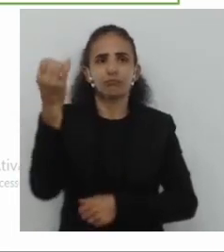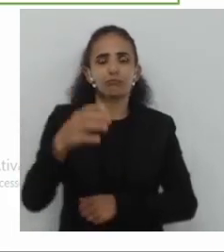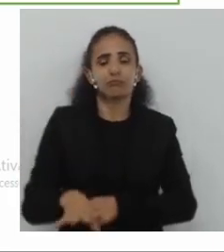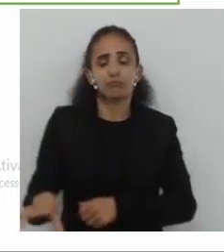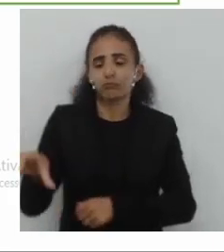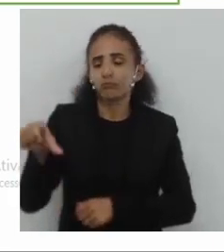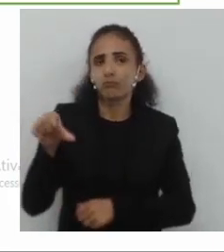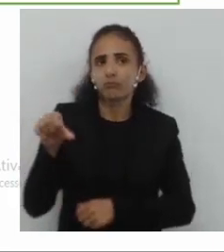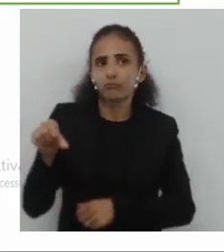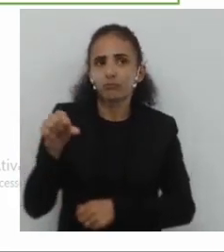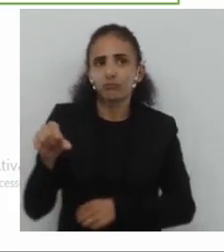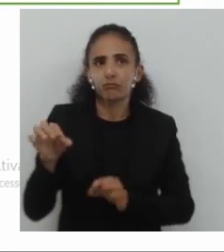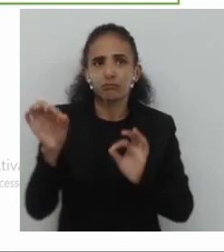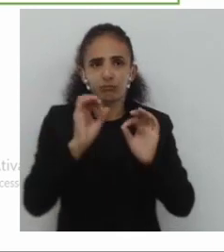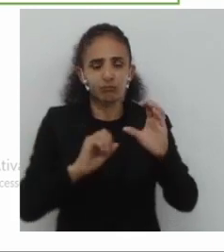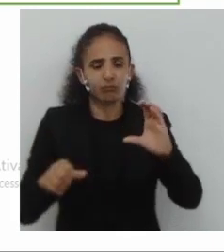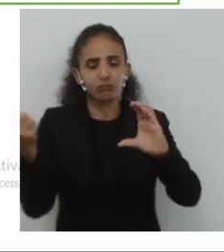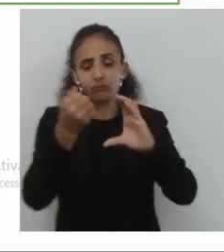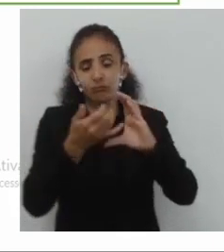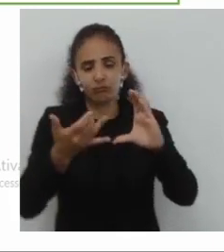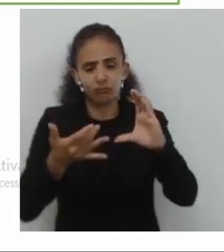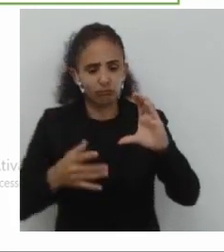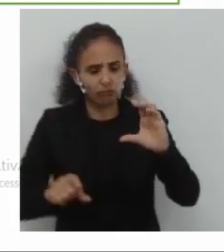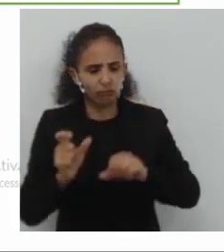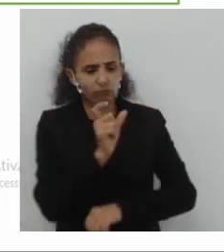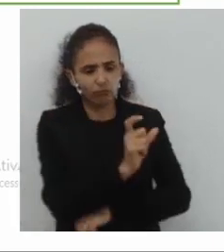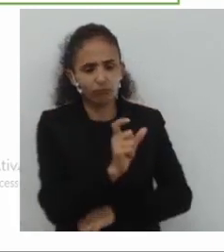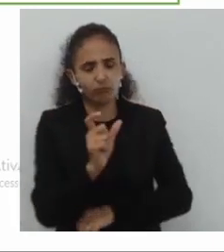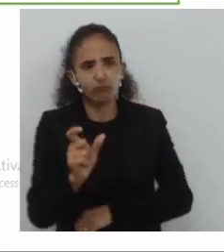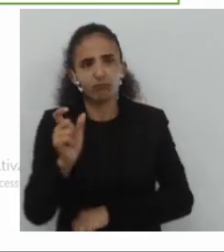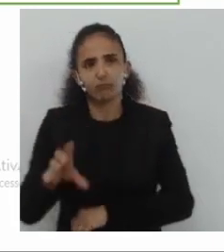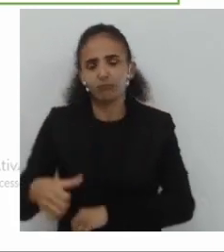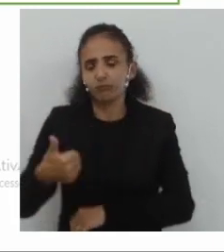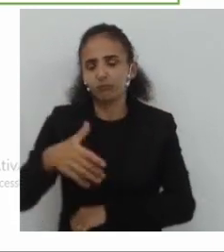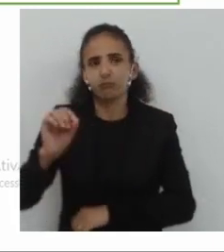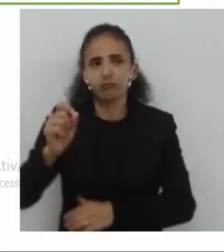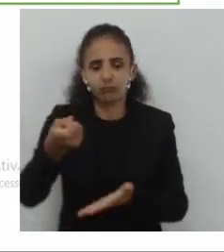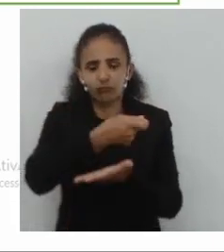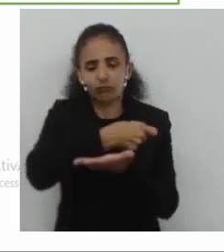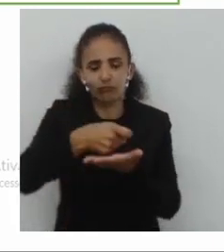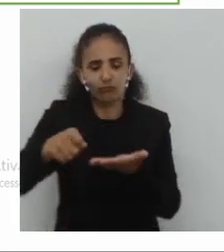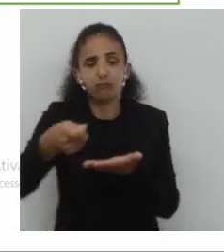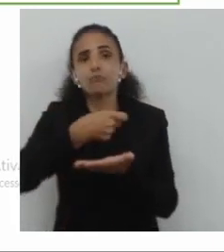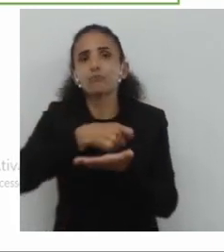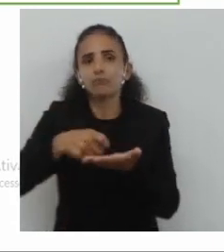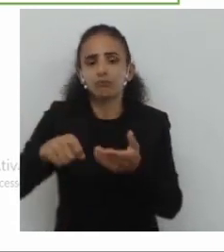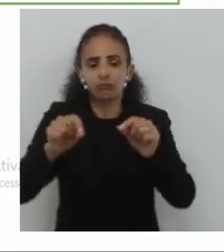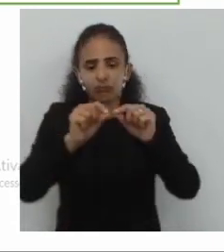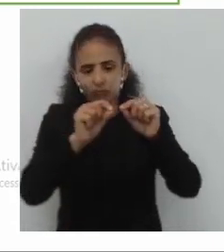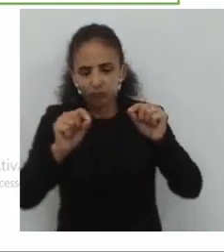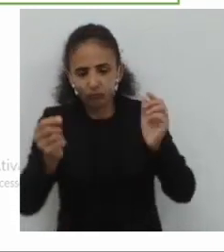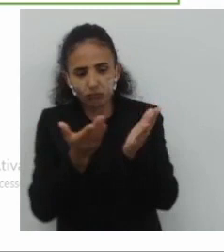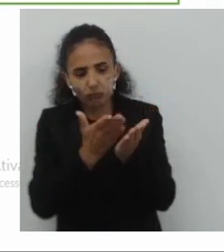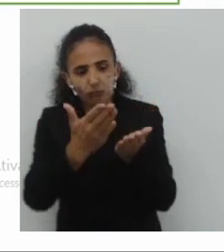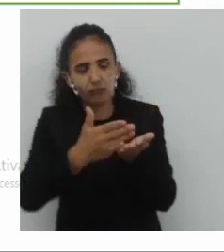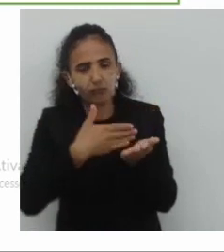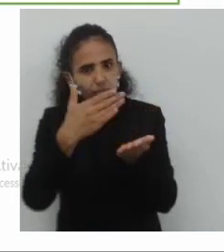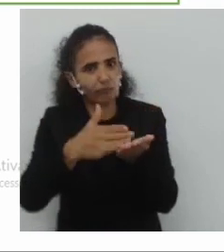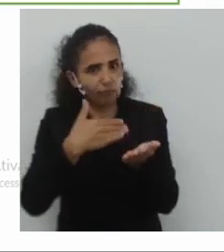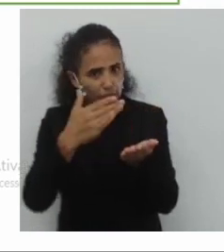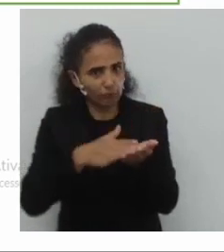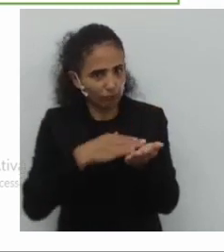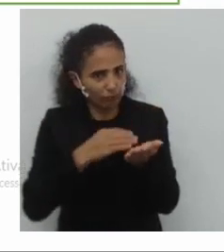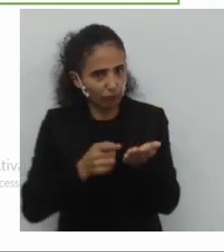essenciais. Nono, reclassificar as partes. Décimo, anotar na margem do caderno